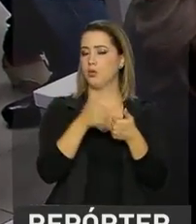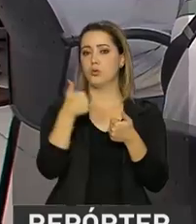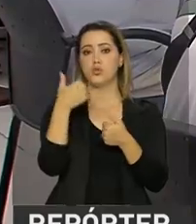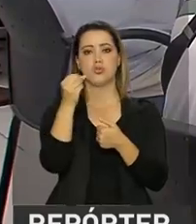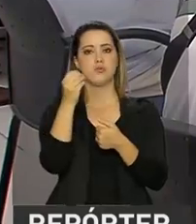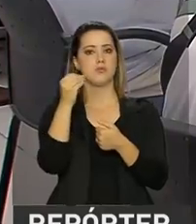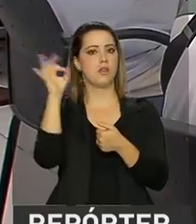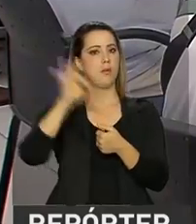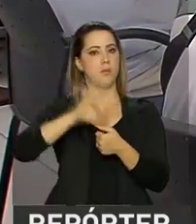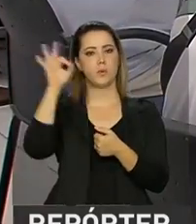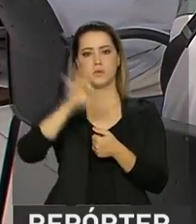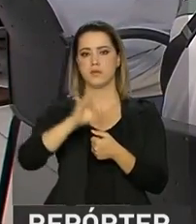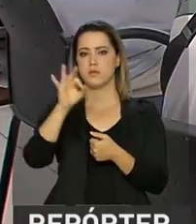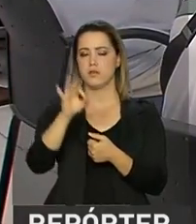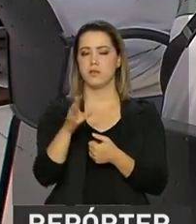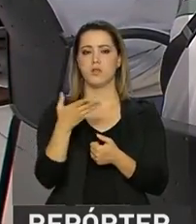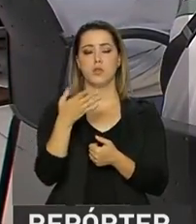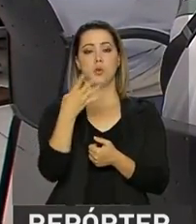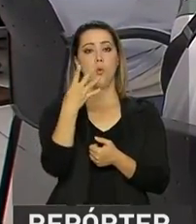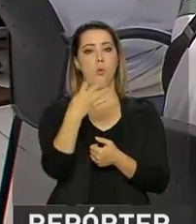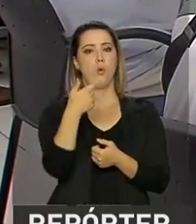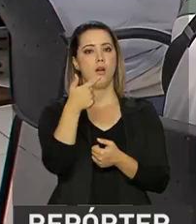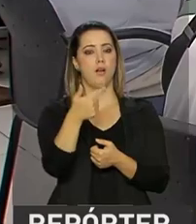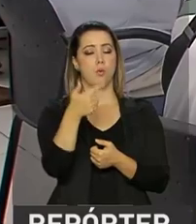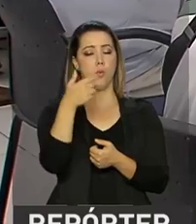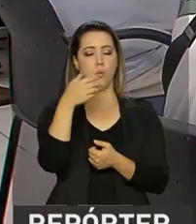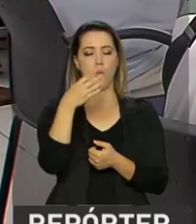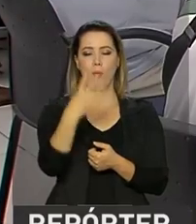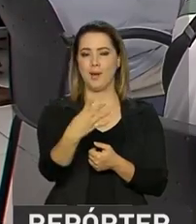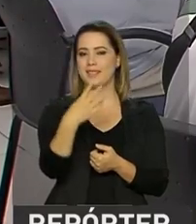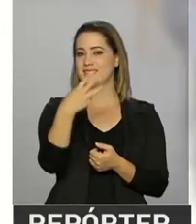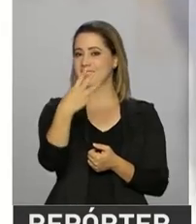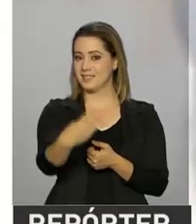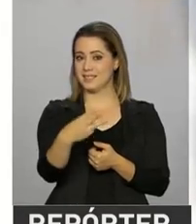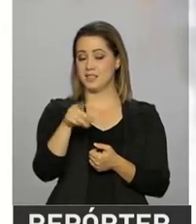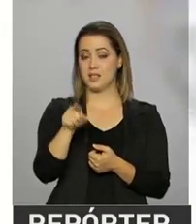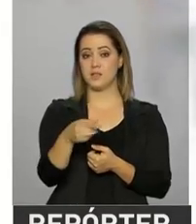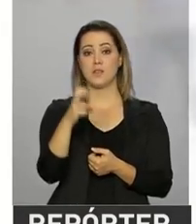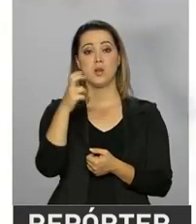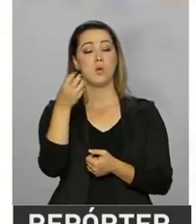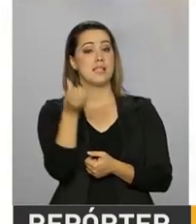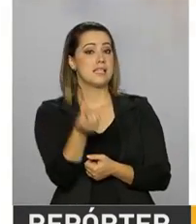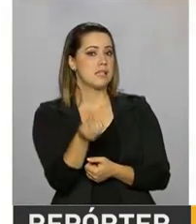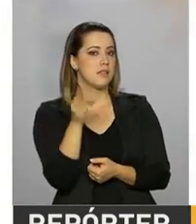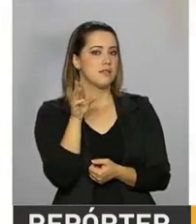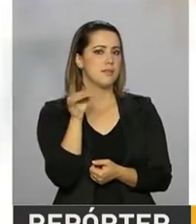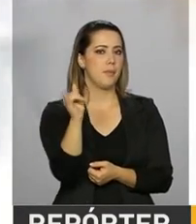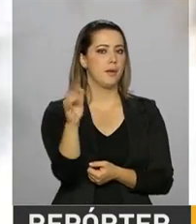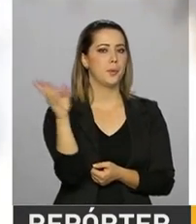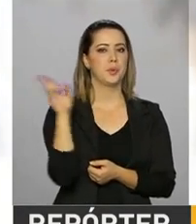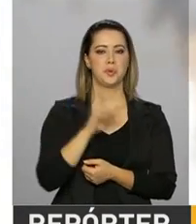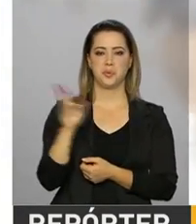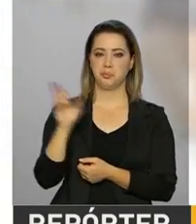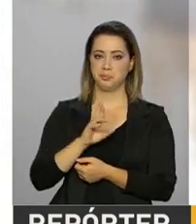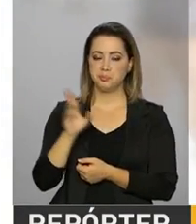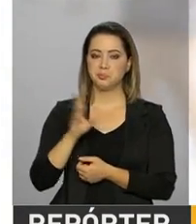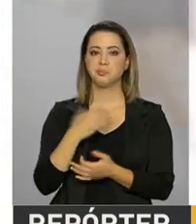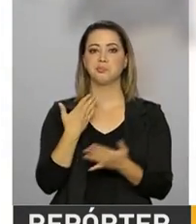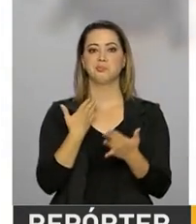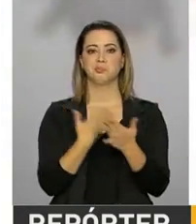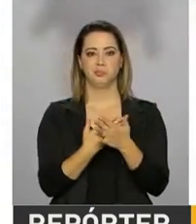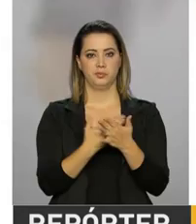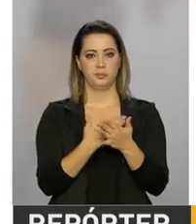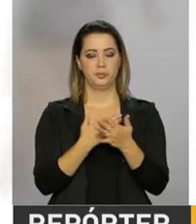100% e deve alcançar 43,6 bilhões de reais. Ainda de acordo com o estudo feito pela Secretaria de